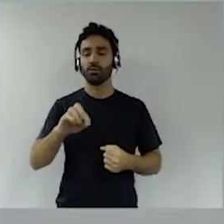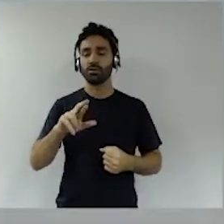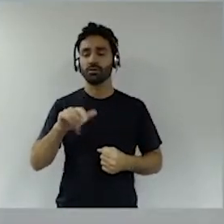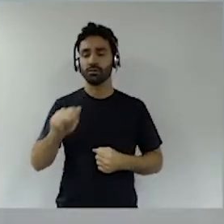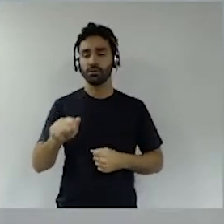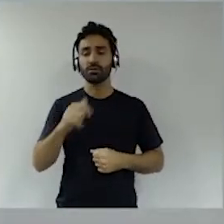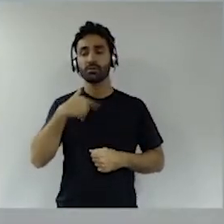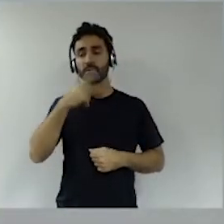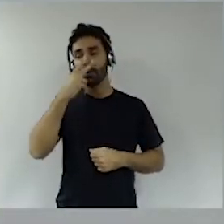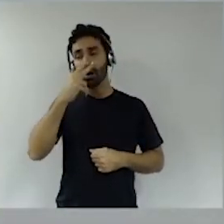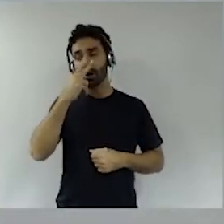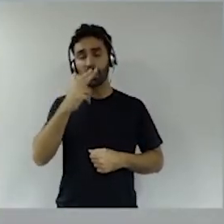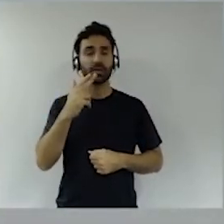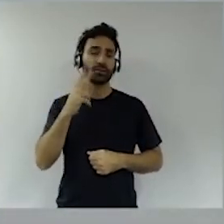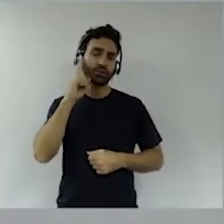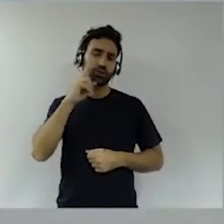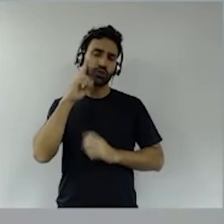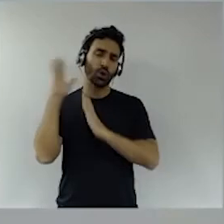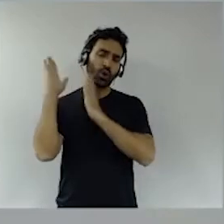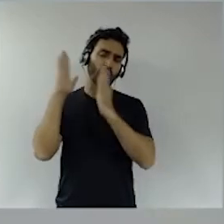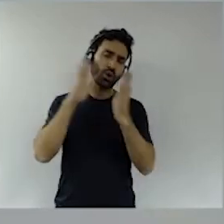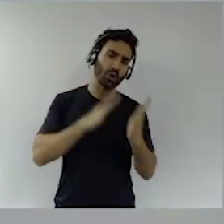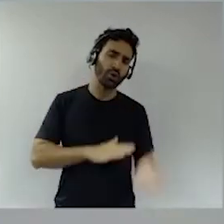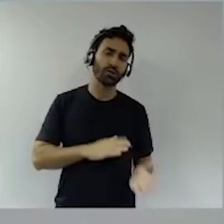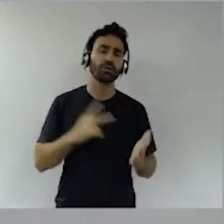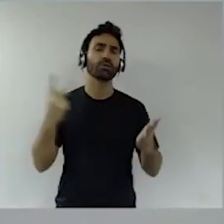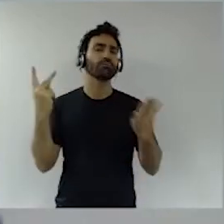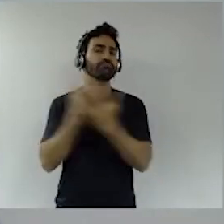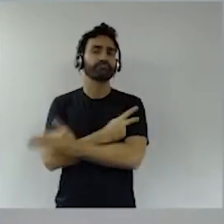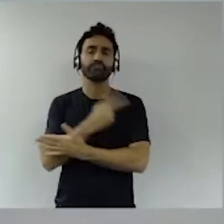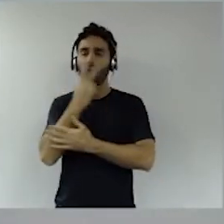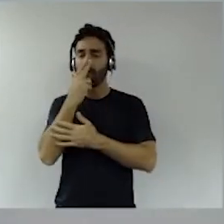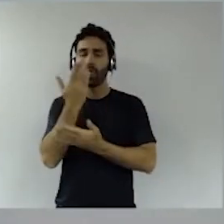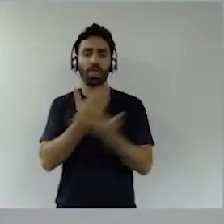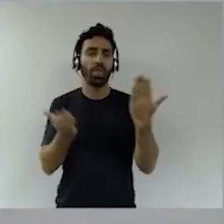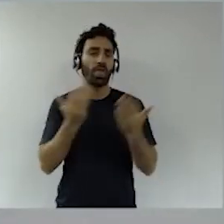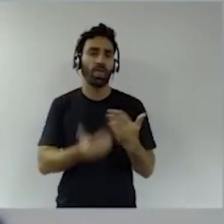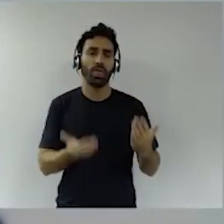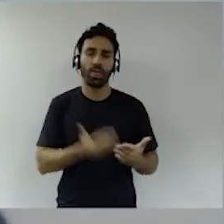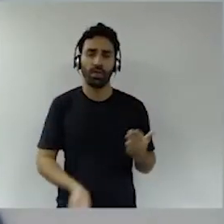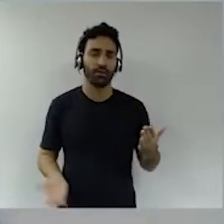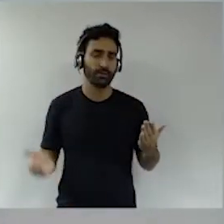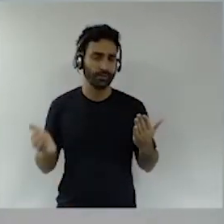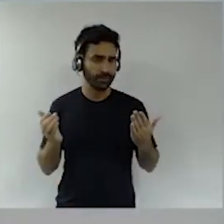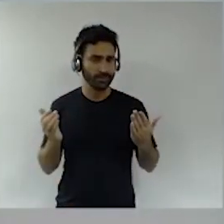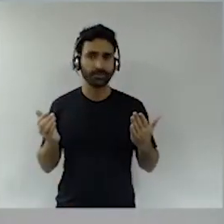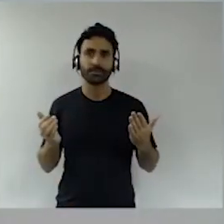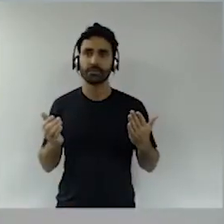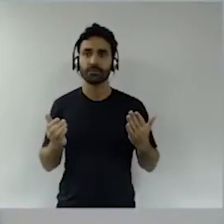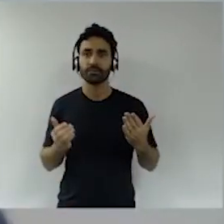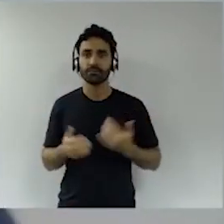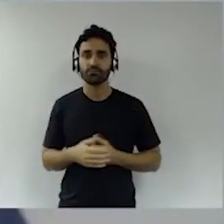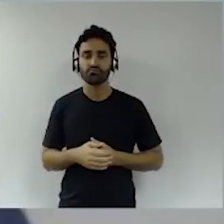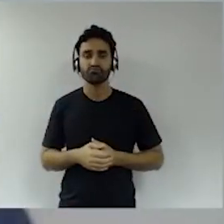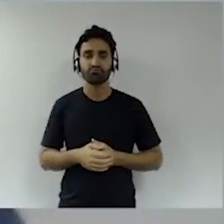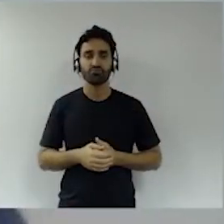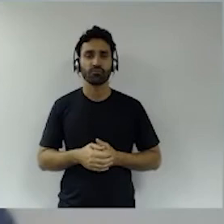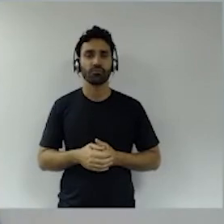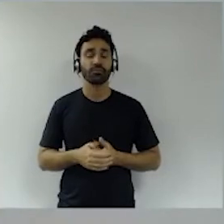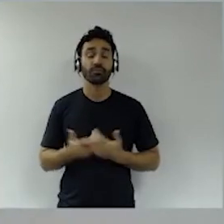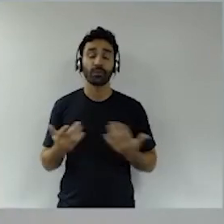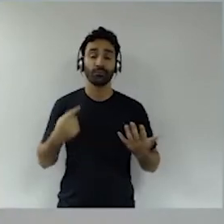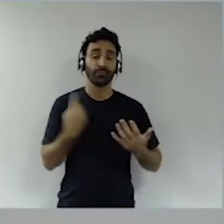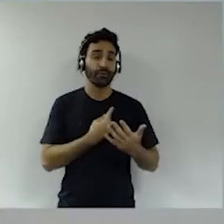que a roda da história, de alguma forma, girou para trás. Em algum momento, nós erramos. E aí,